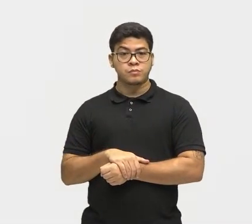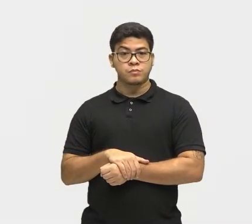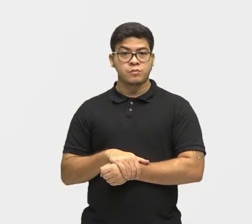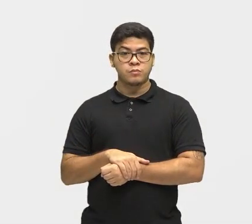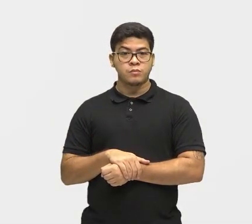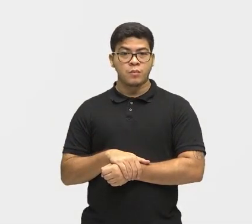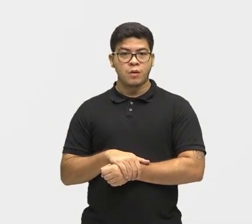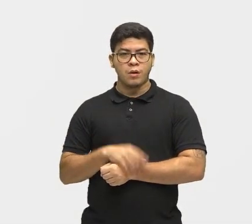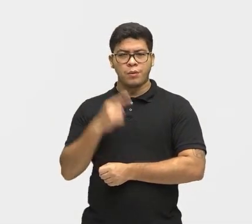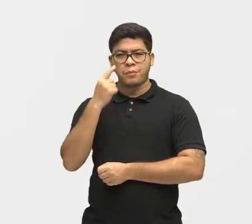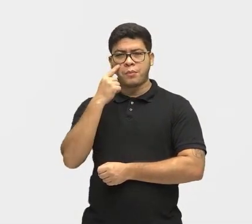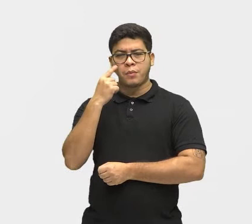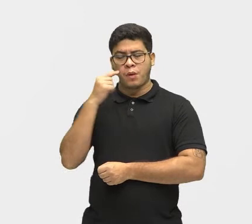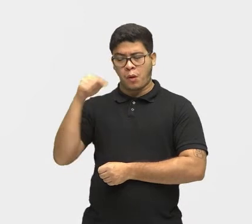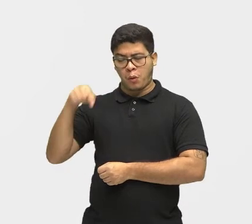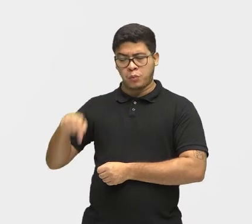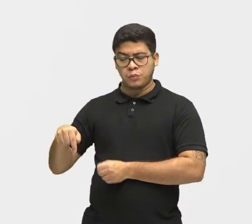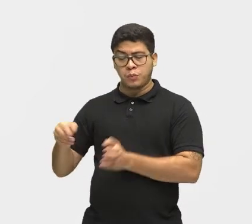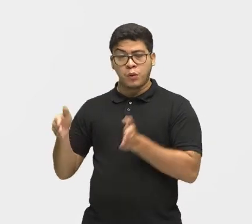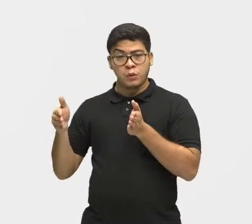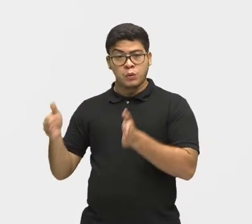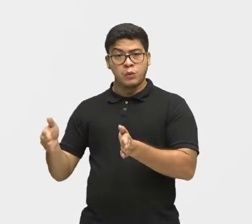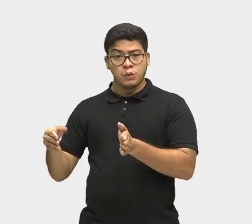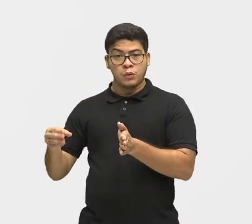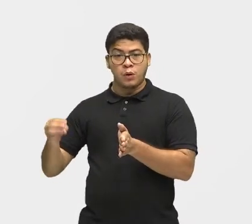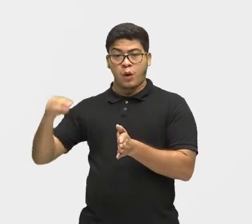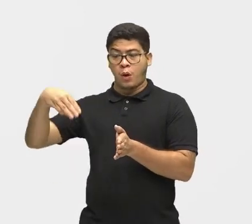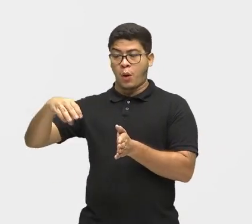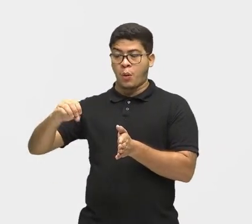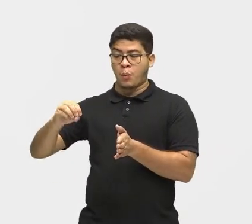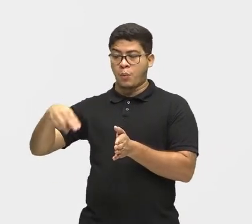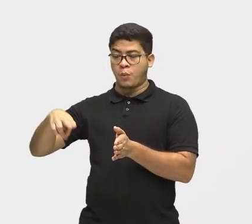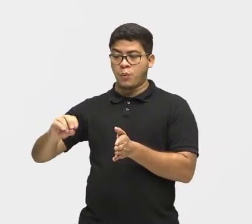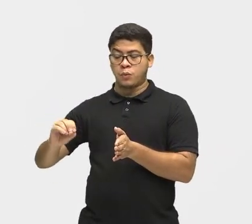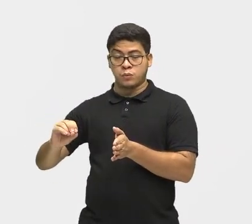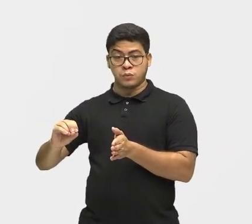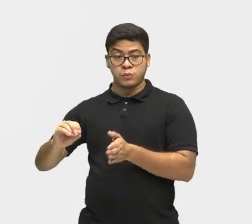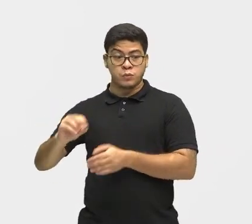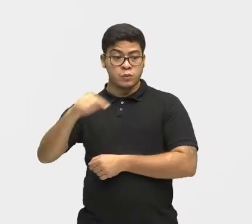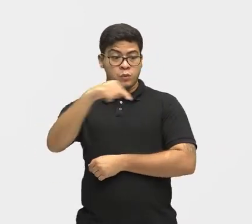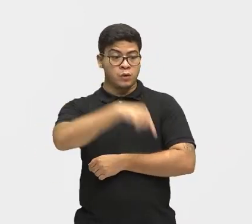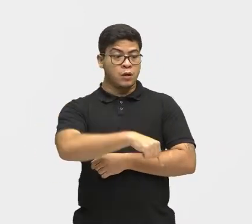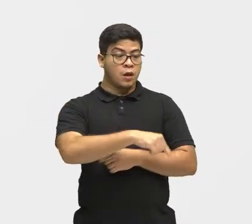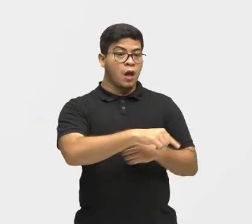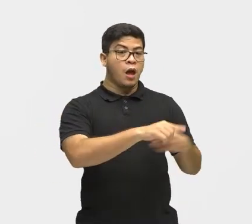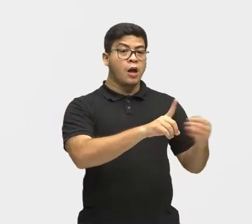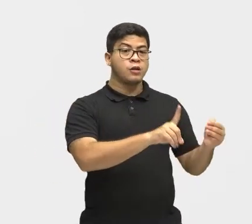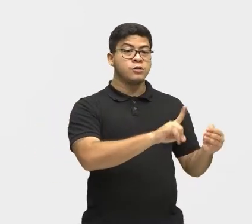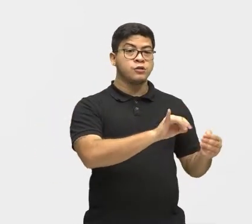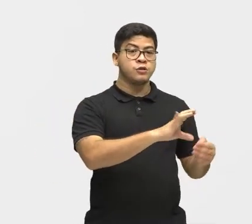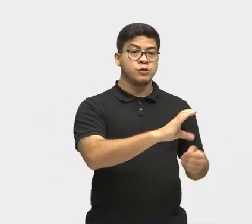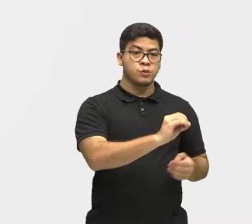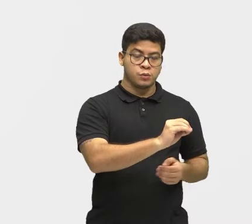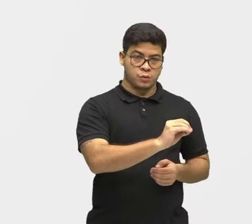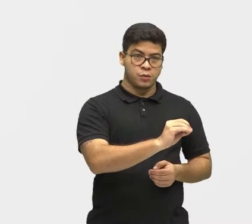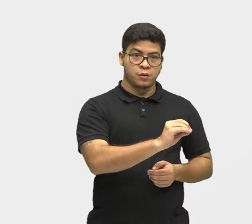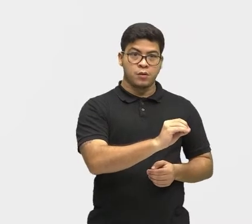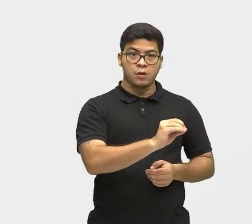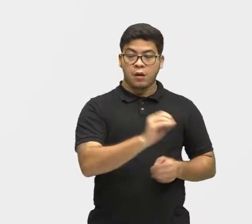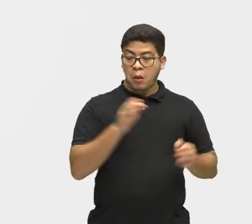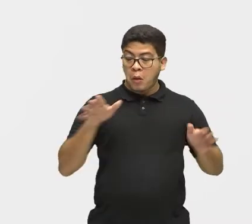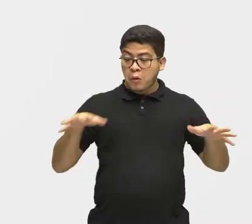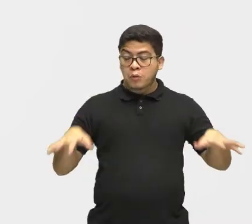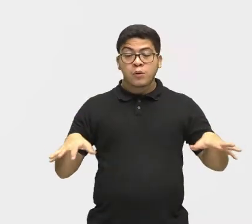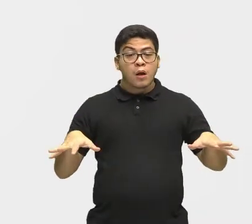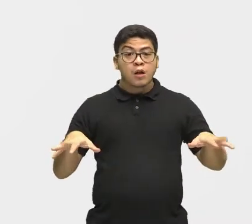deles. Olha lá os dois grandes grupos das angiospermas. Nós tratamos as angiospermas como monocotiledôneas